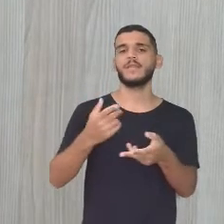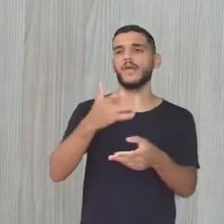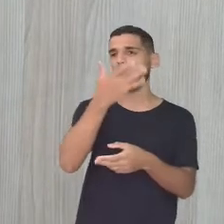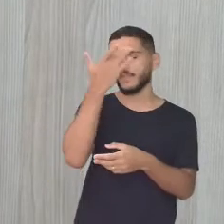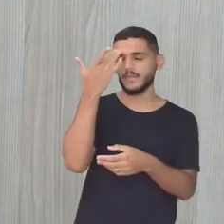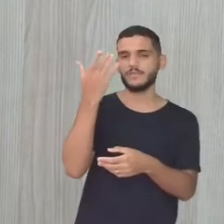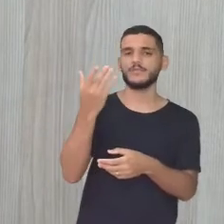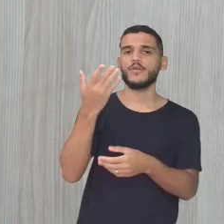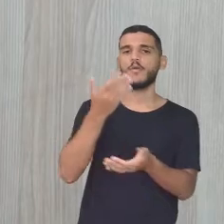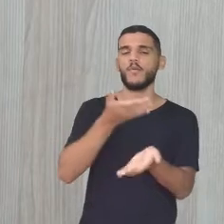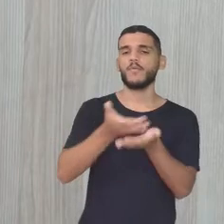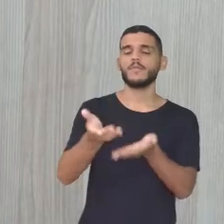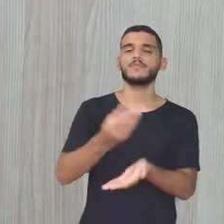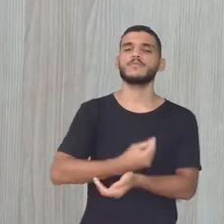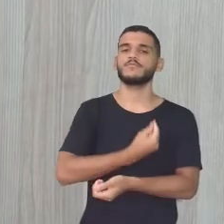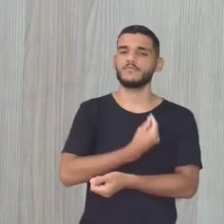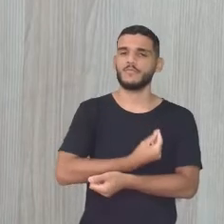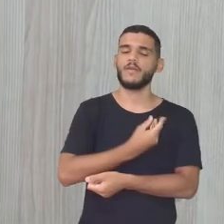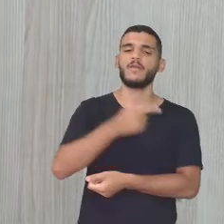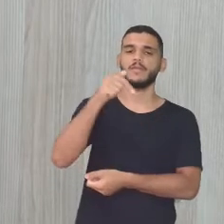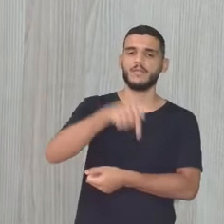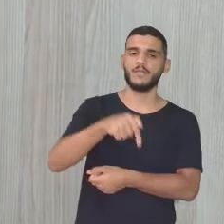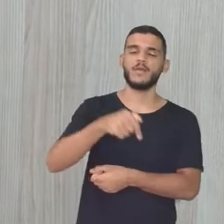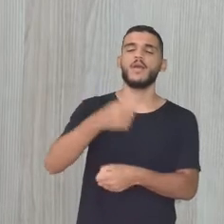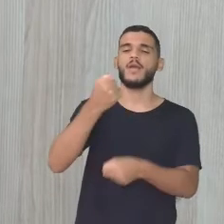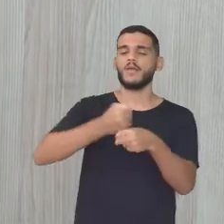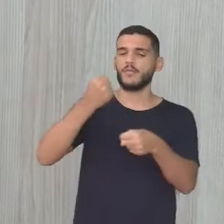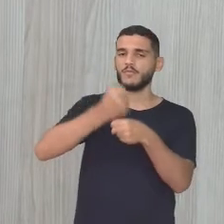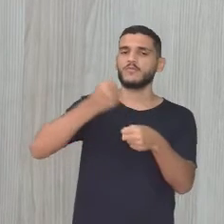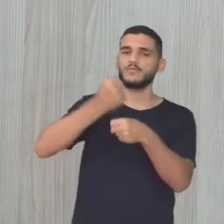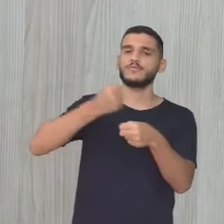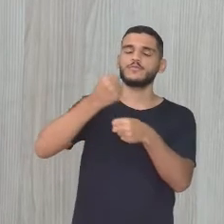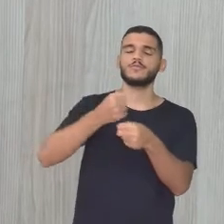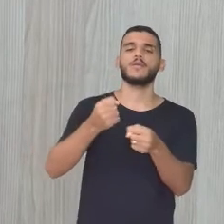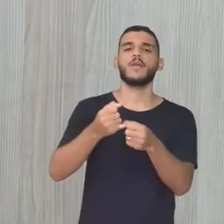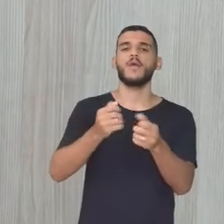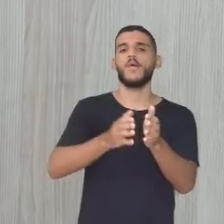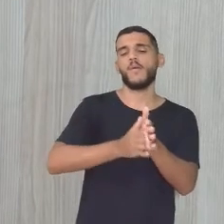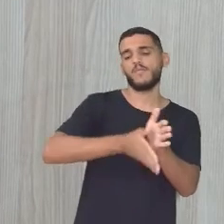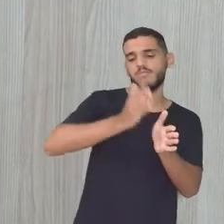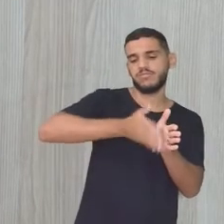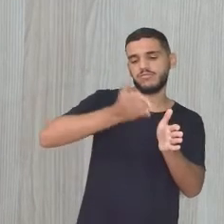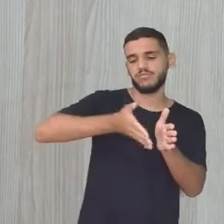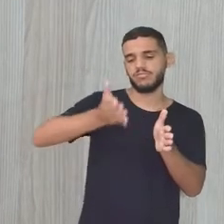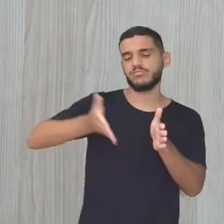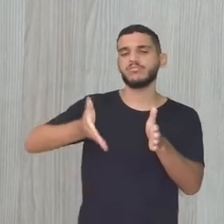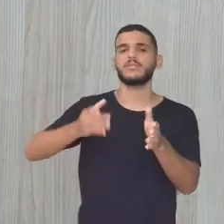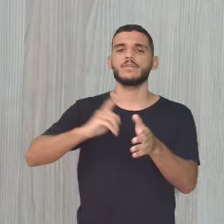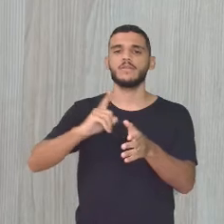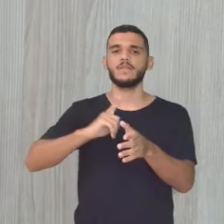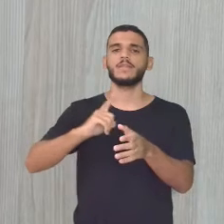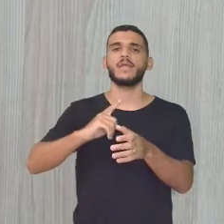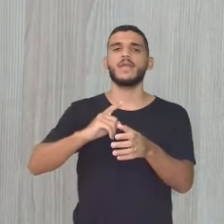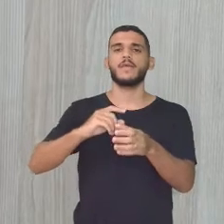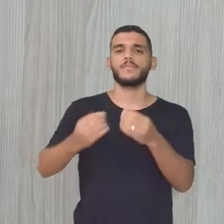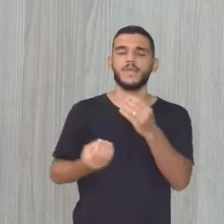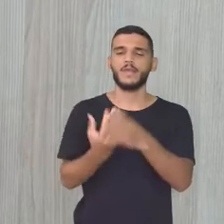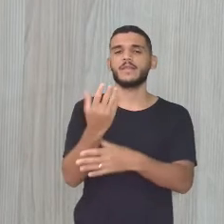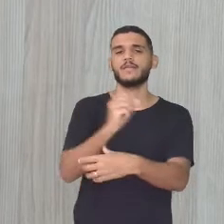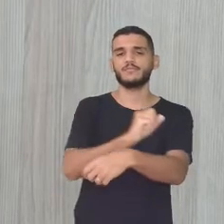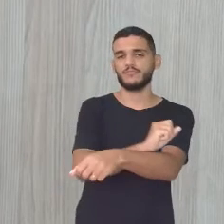pessoas habitando, né, morando ali, as construções, o processo mesmo de urbanizar, né, a